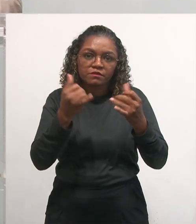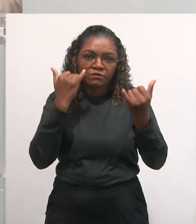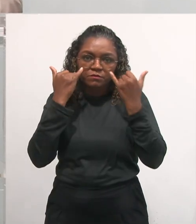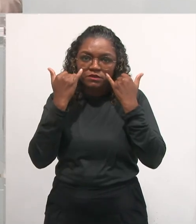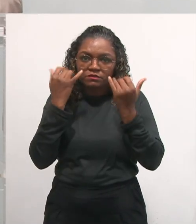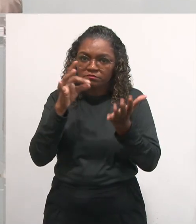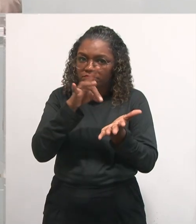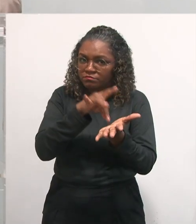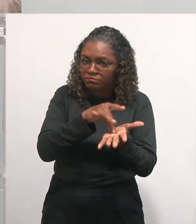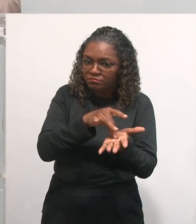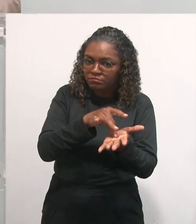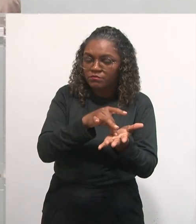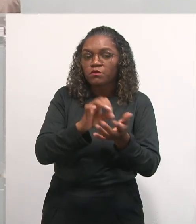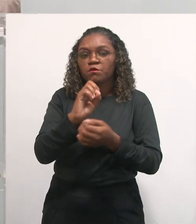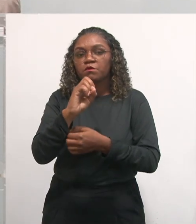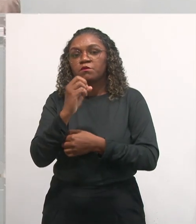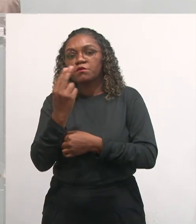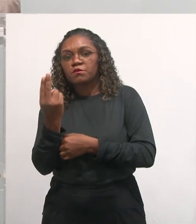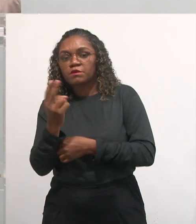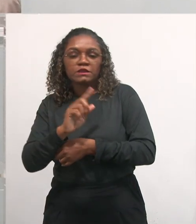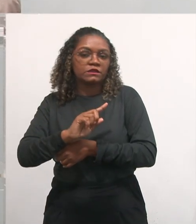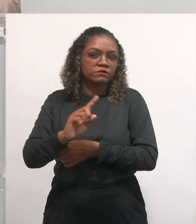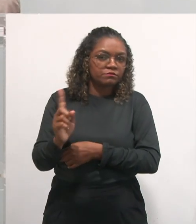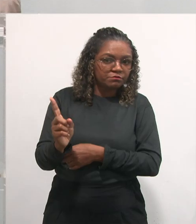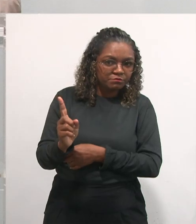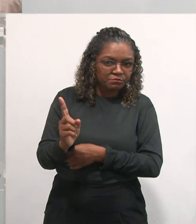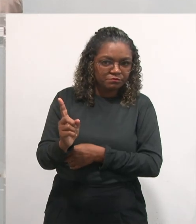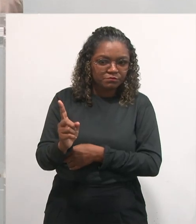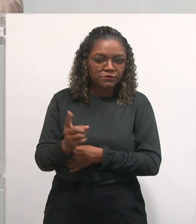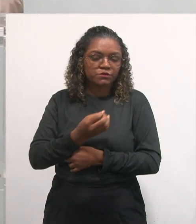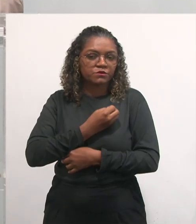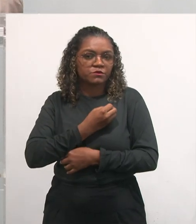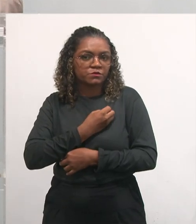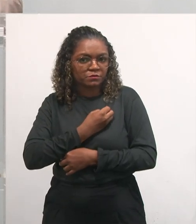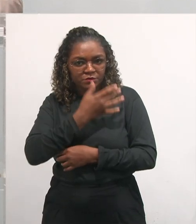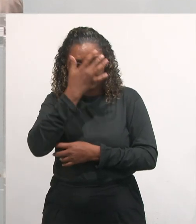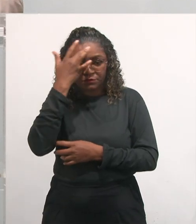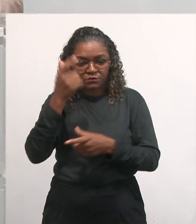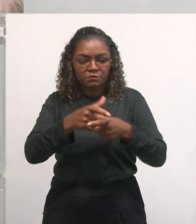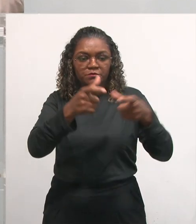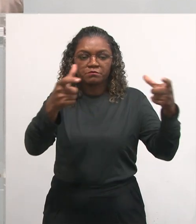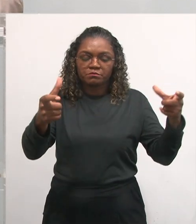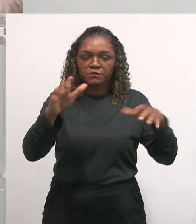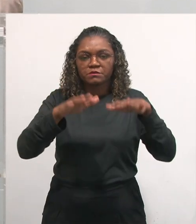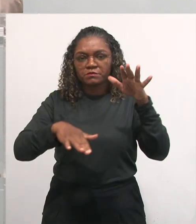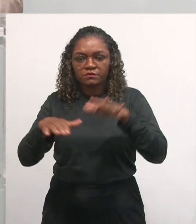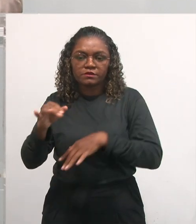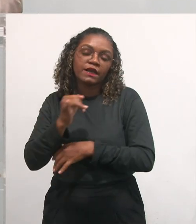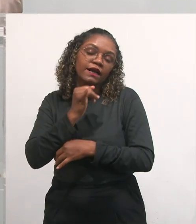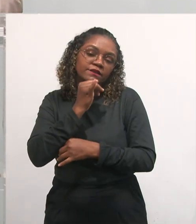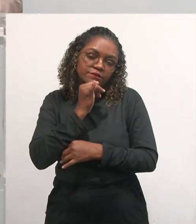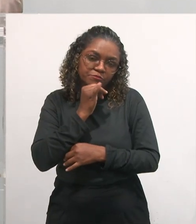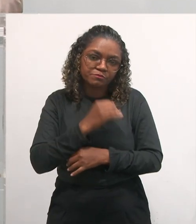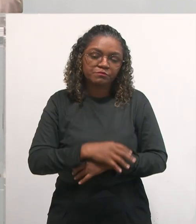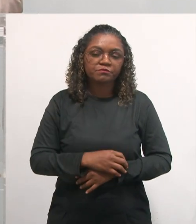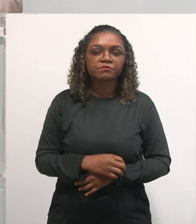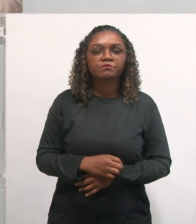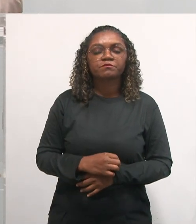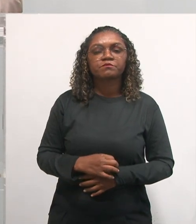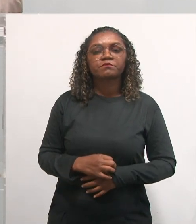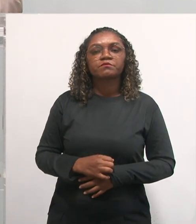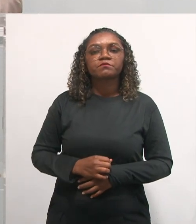e se você dá para extrapolar para um número maior de pessoas, correto? Então, por exemplo, você vai entrevistar